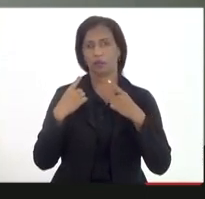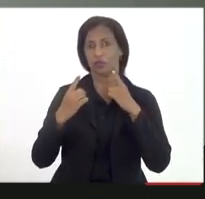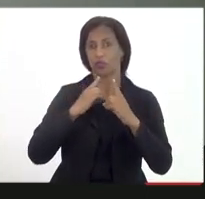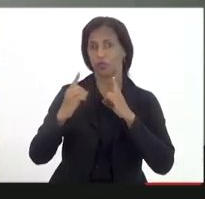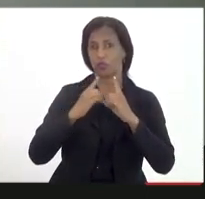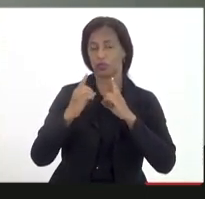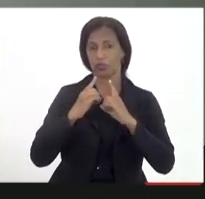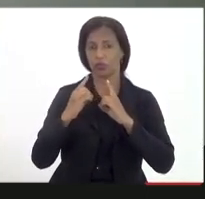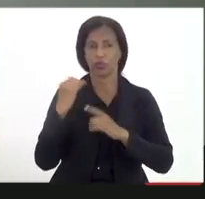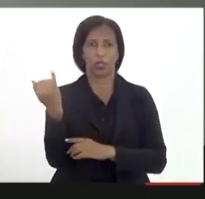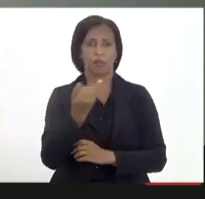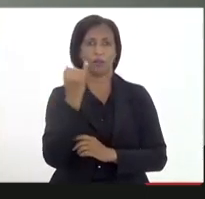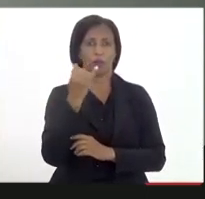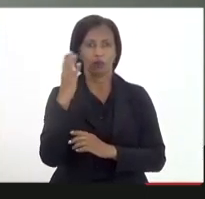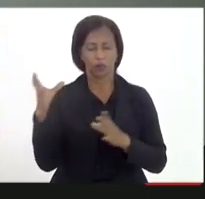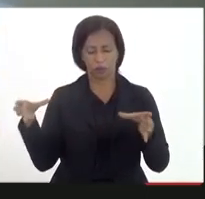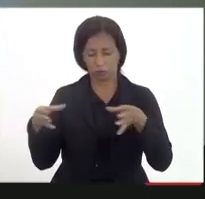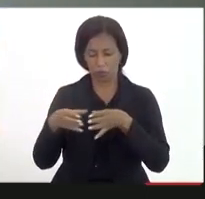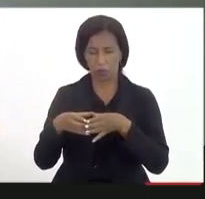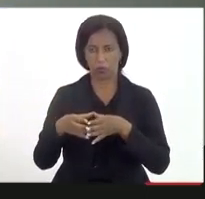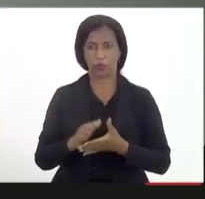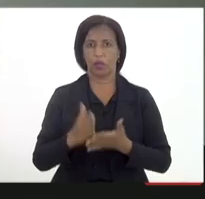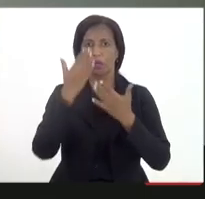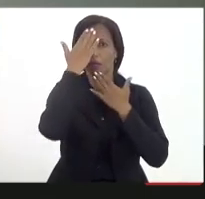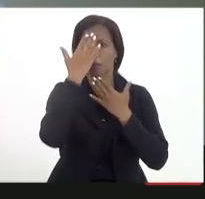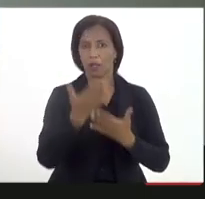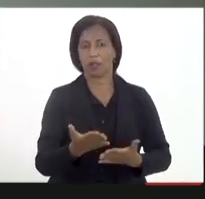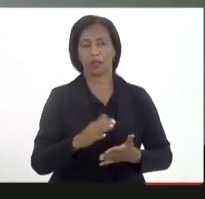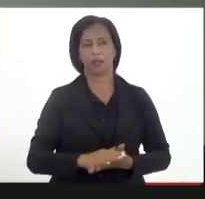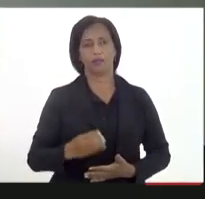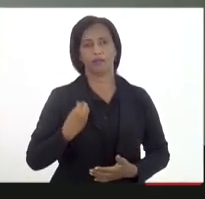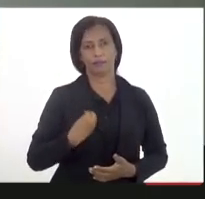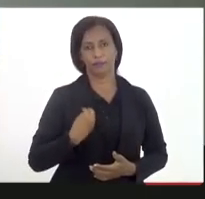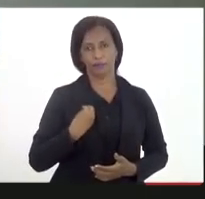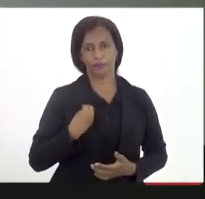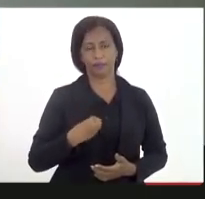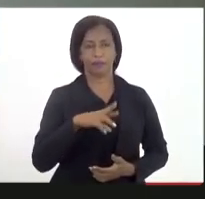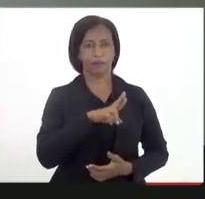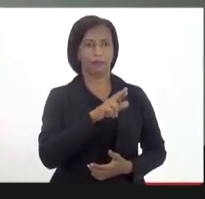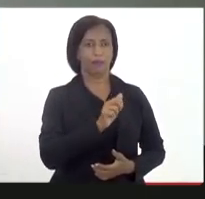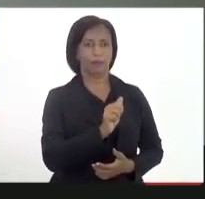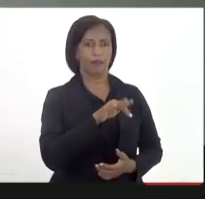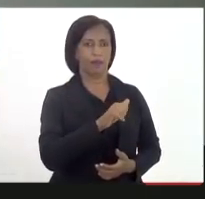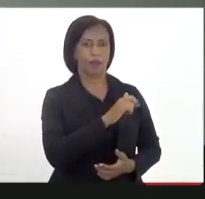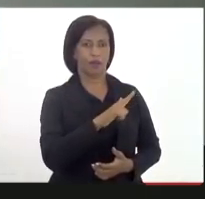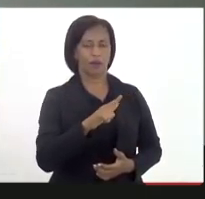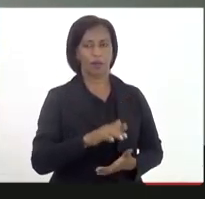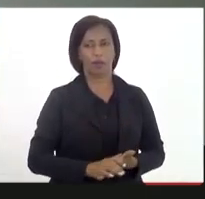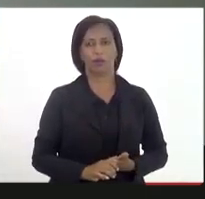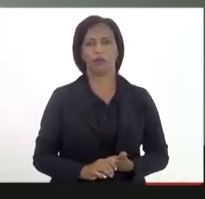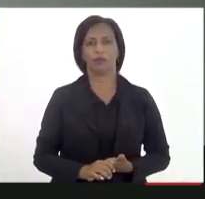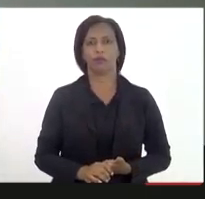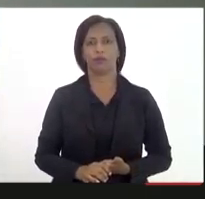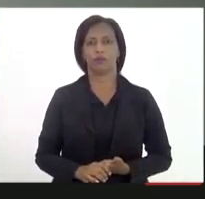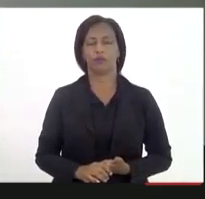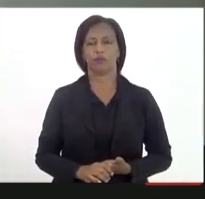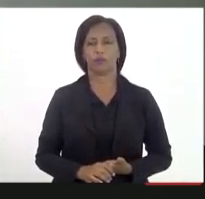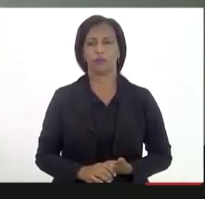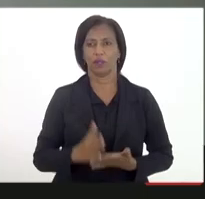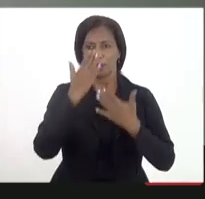esse assunto de tamanha importância para a Corporação agradecer a presença do senhor Rafael é um pra dia aqui que o senhor